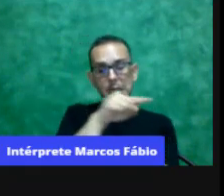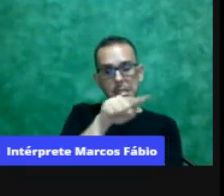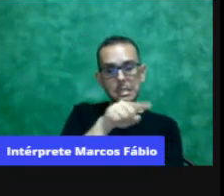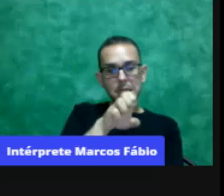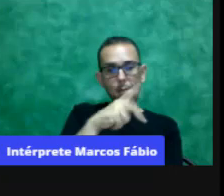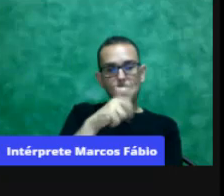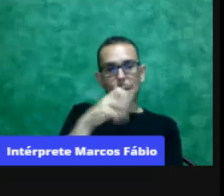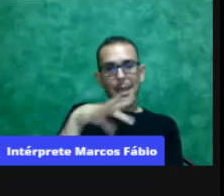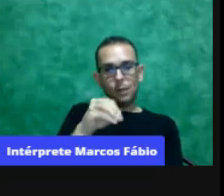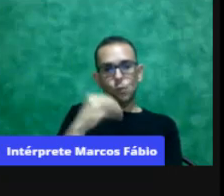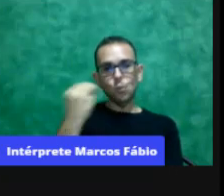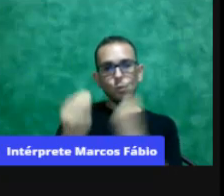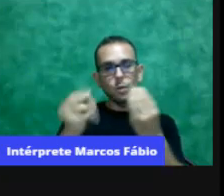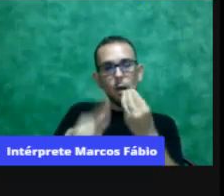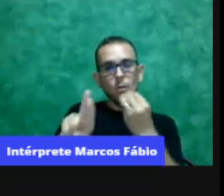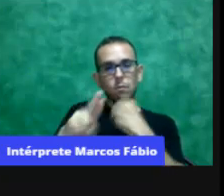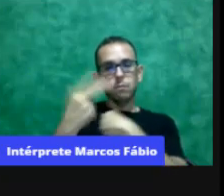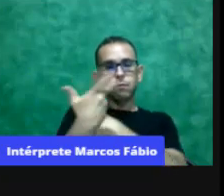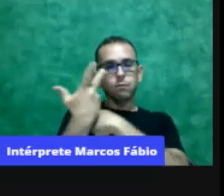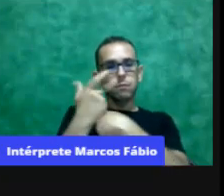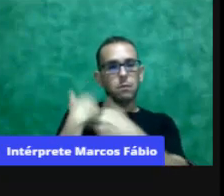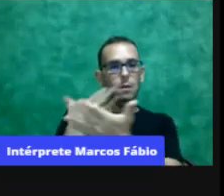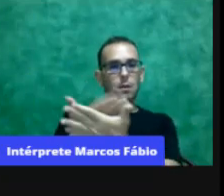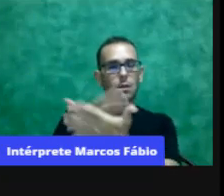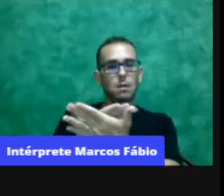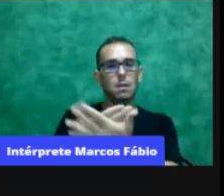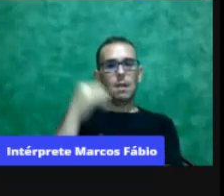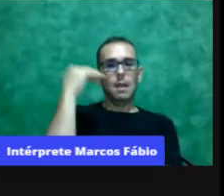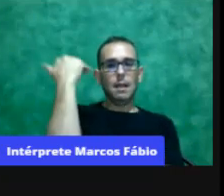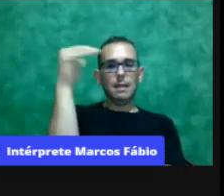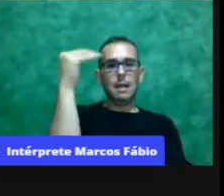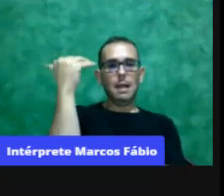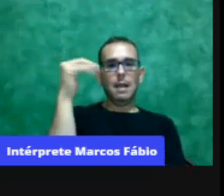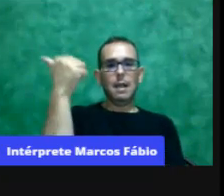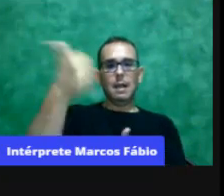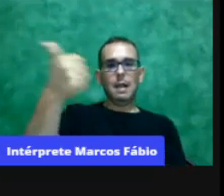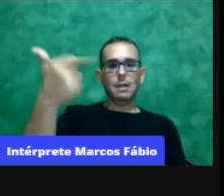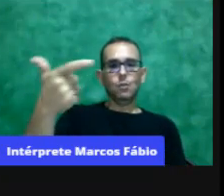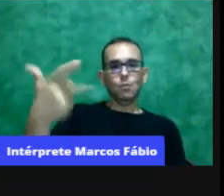minhas videoaulas, animação. Então, cada um vai mostrar